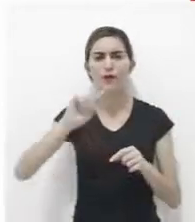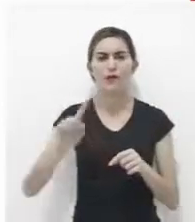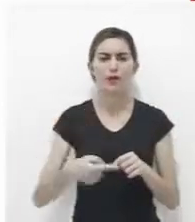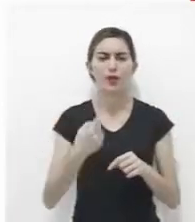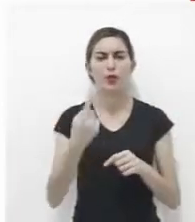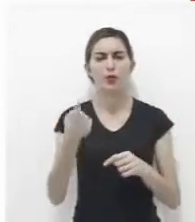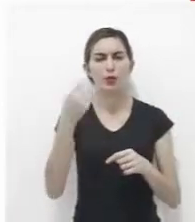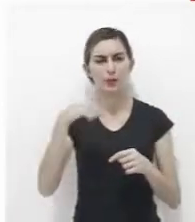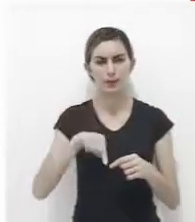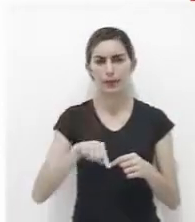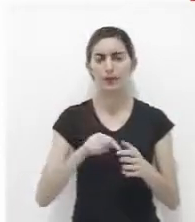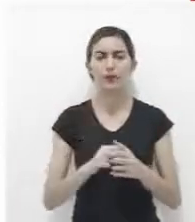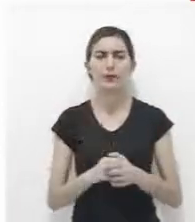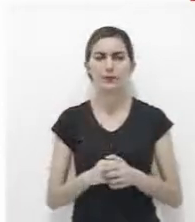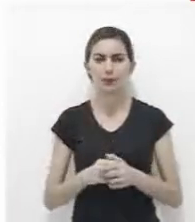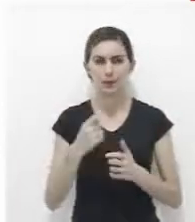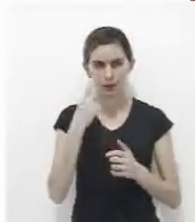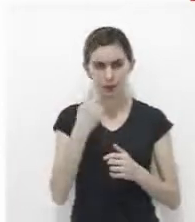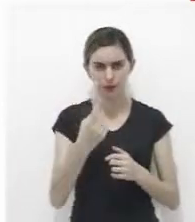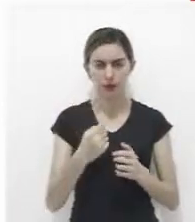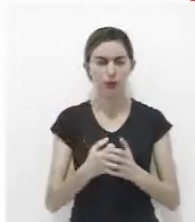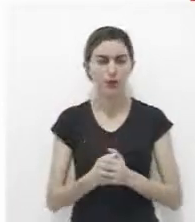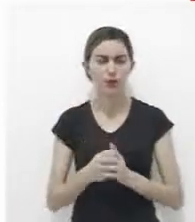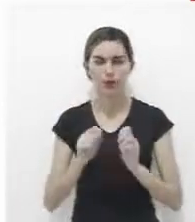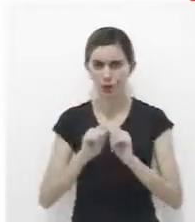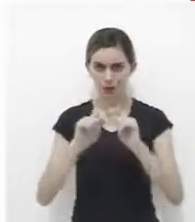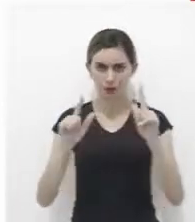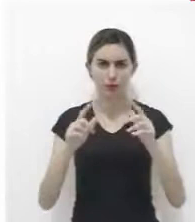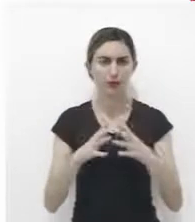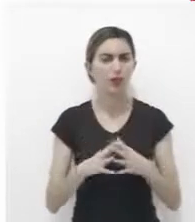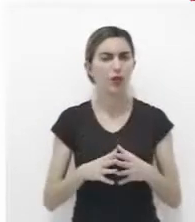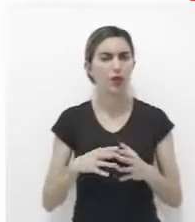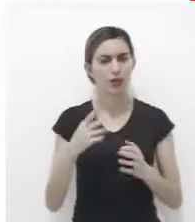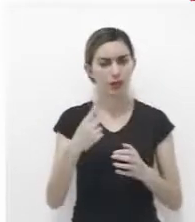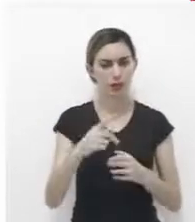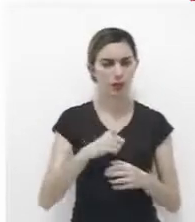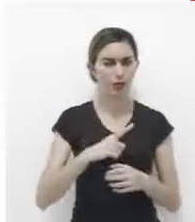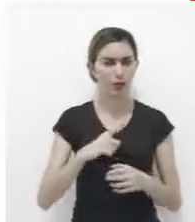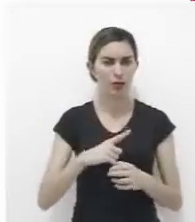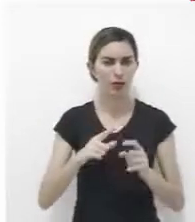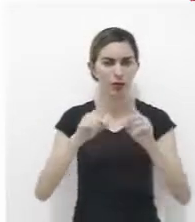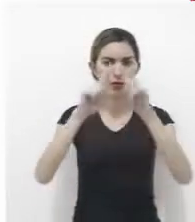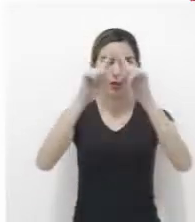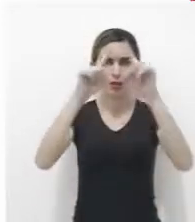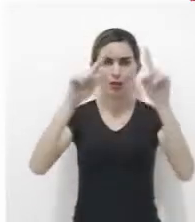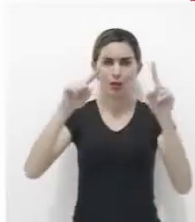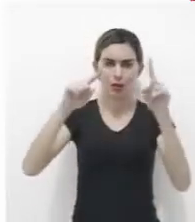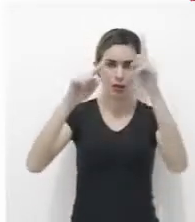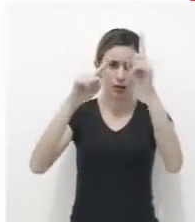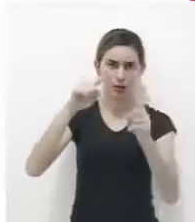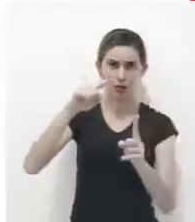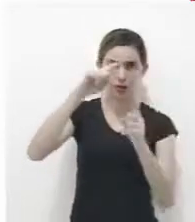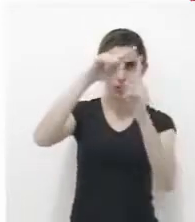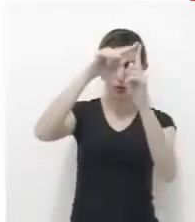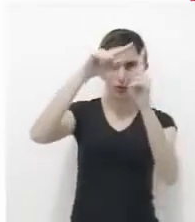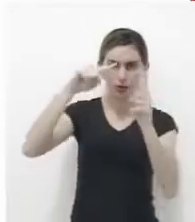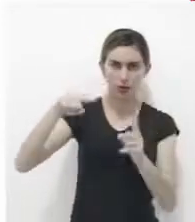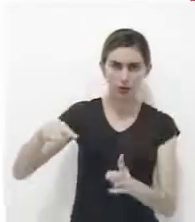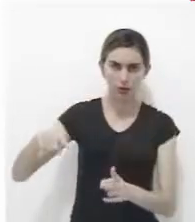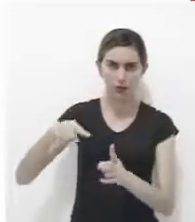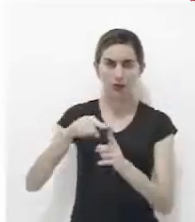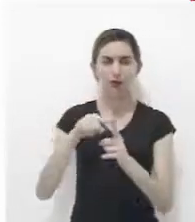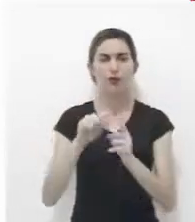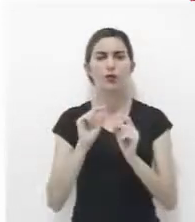o da figura abaixo. Ok? Tá vendo aí na sua telinha? E aí nós temos um triângulo. O que é que a gente